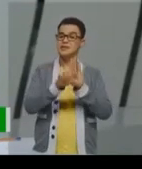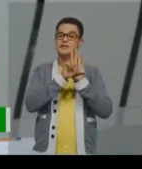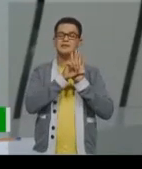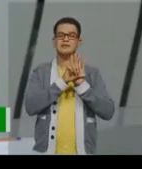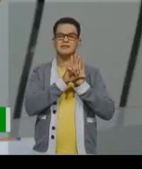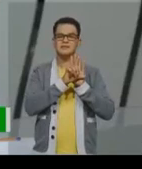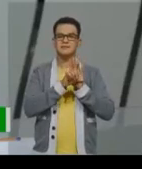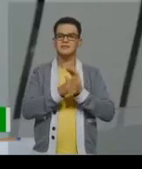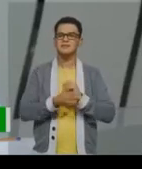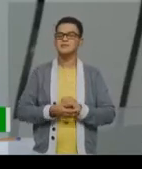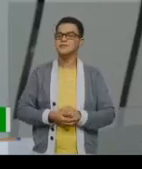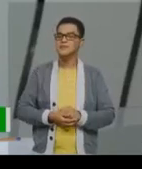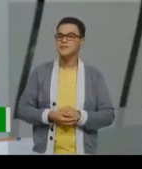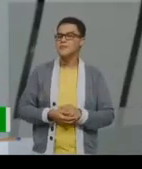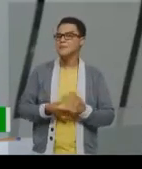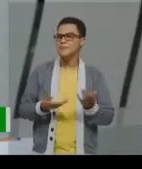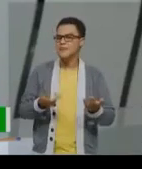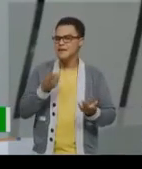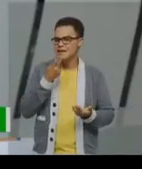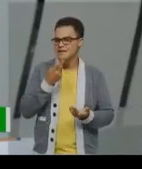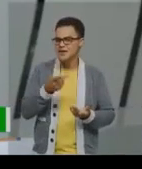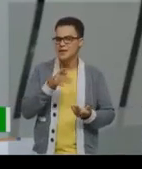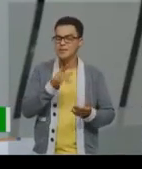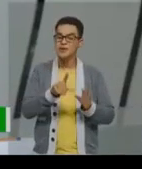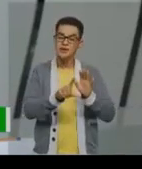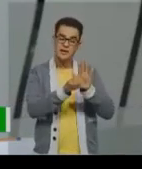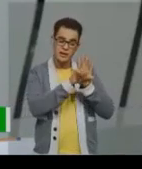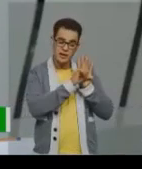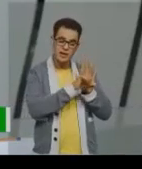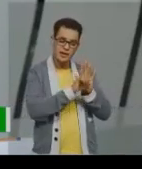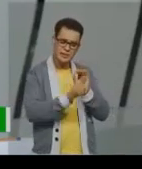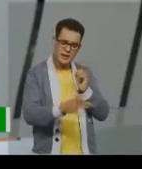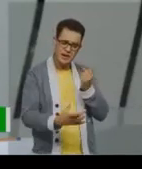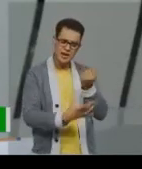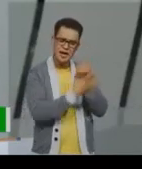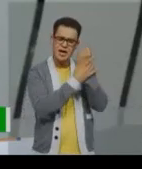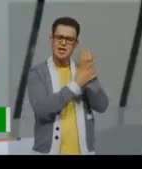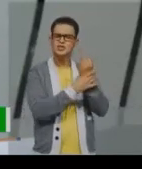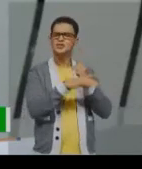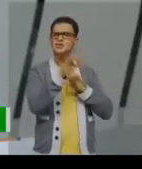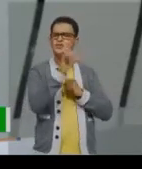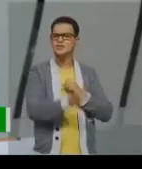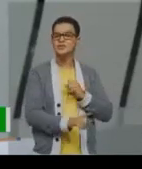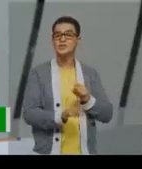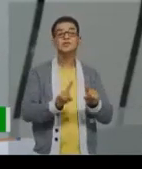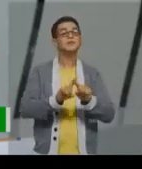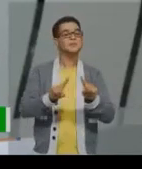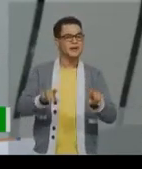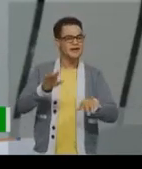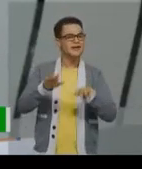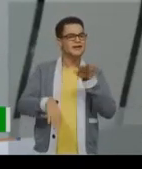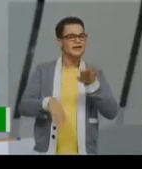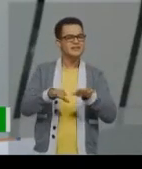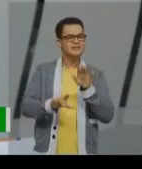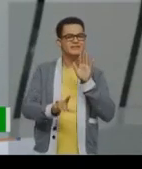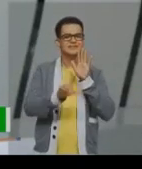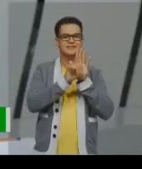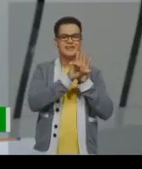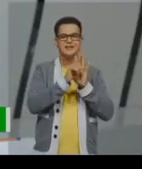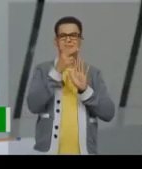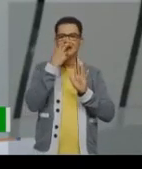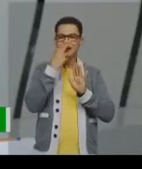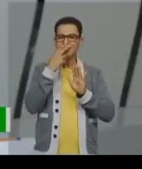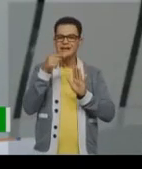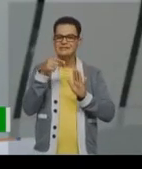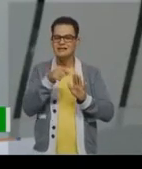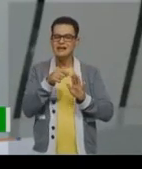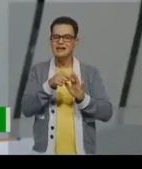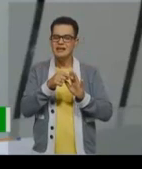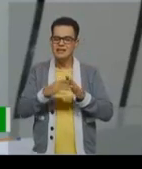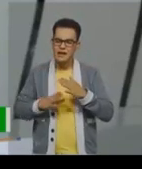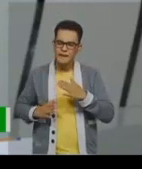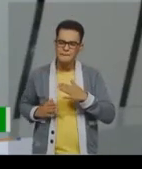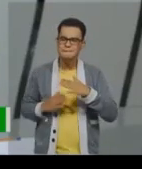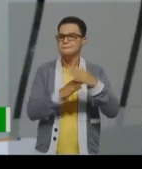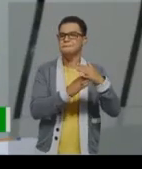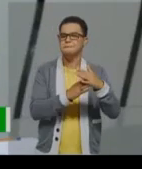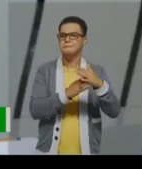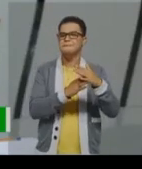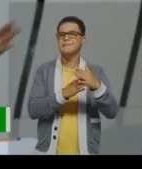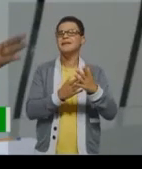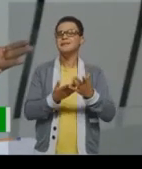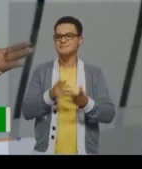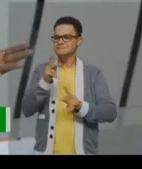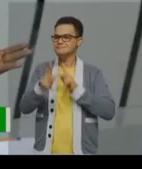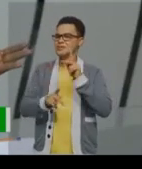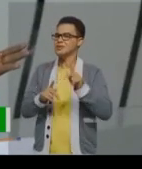porque a gente fala, nossa, as leis não devem garantir direitos, mas muitas vezes as leis também, elas se colocam como um obstáculo para que as pessoas tenham acesso a